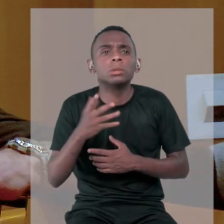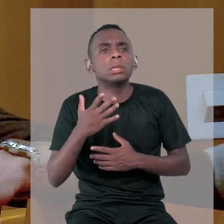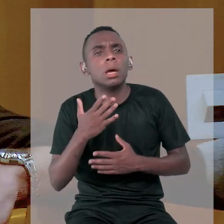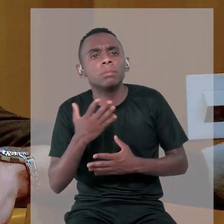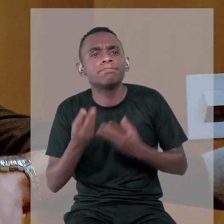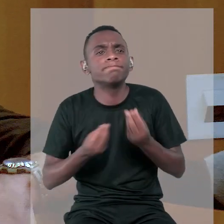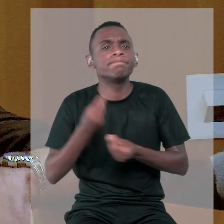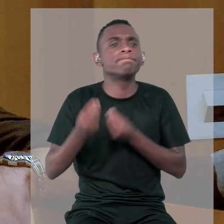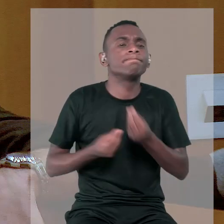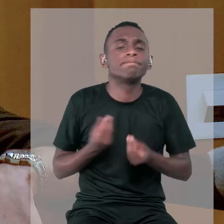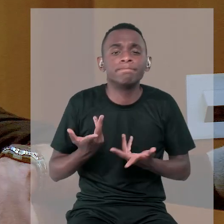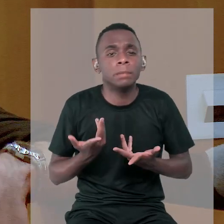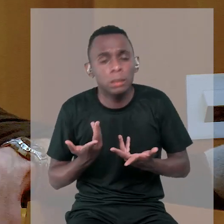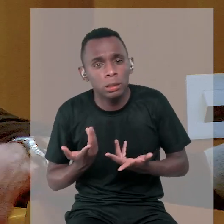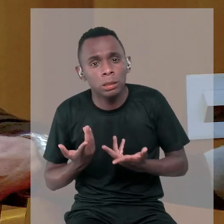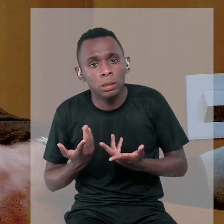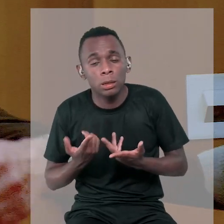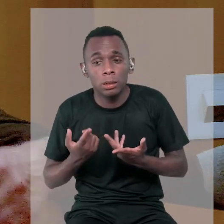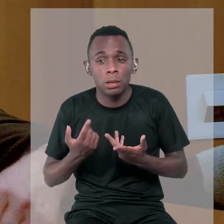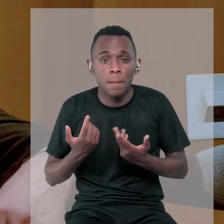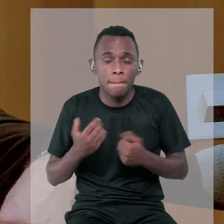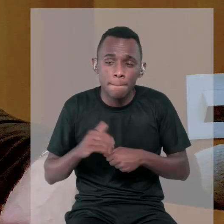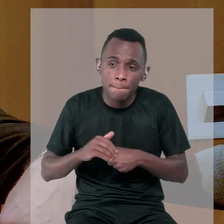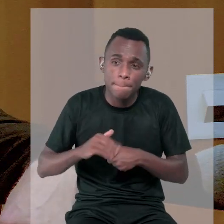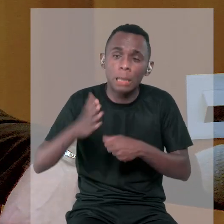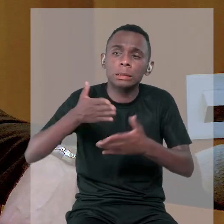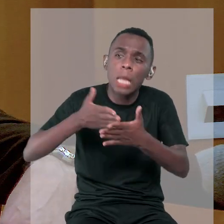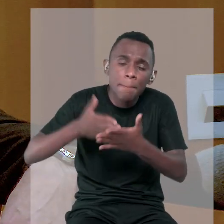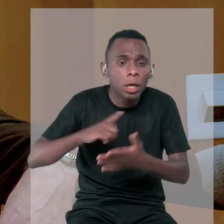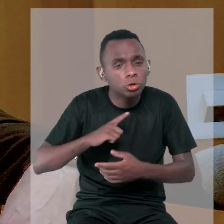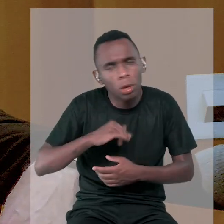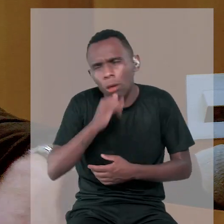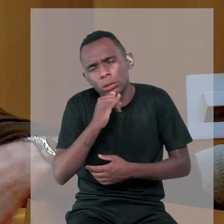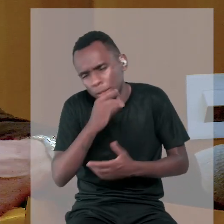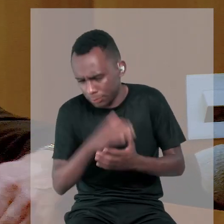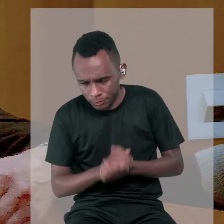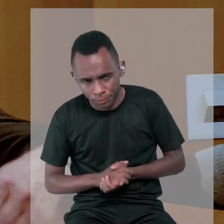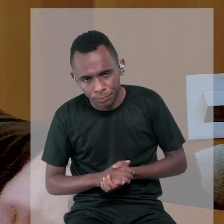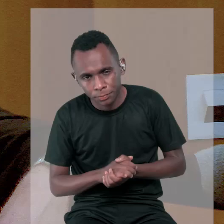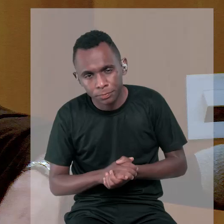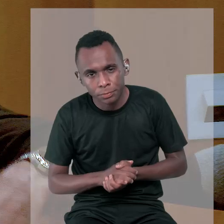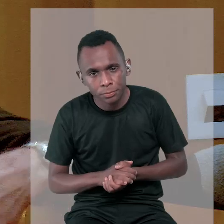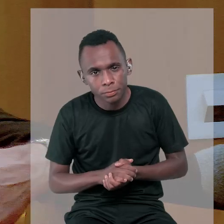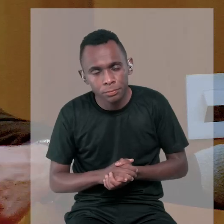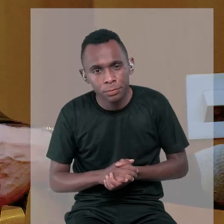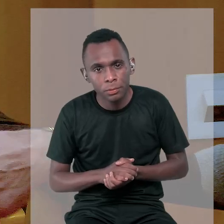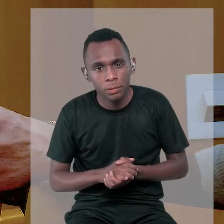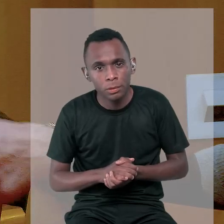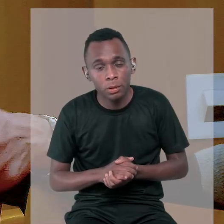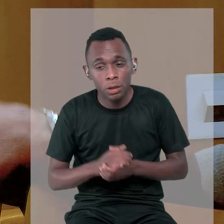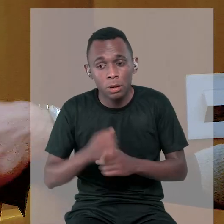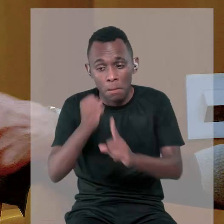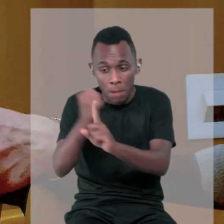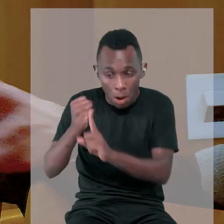mais restrito, como, por exemplo, no caso das nossas chacinas urbanas, das questões